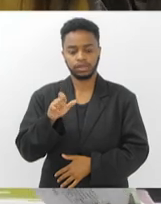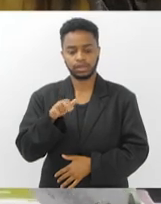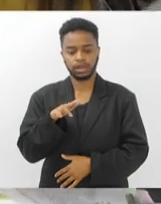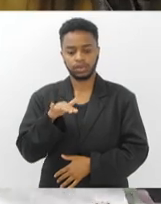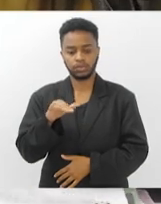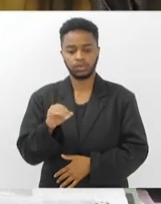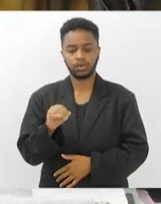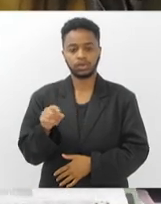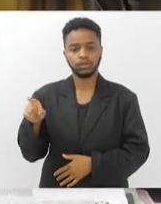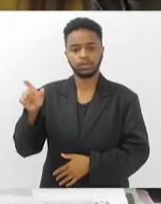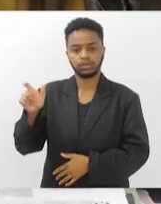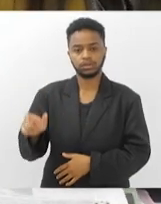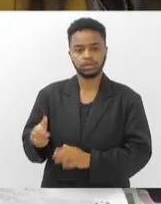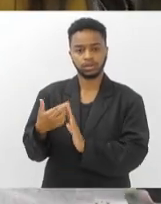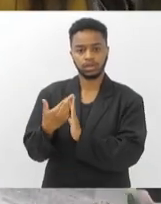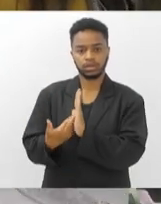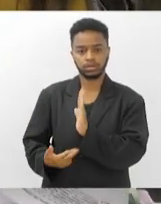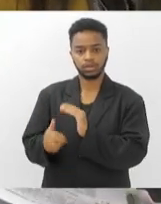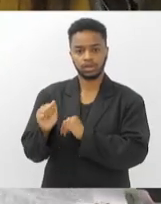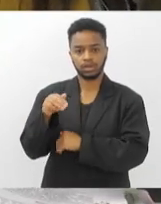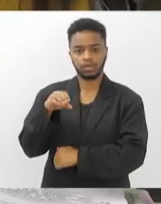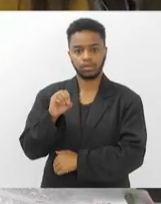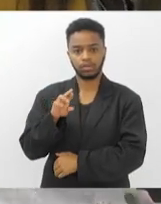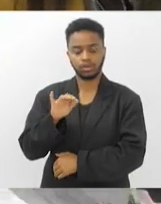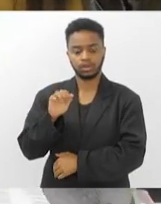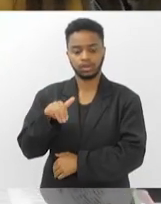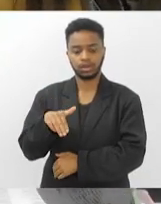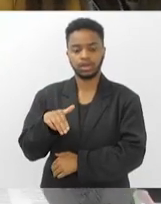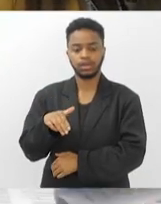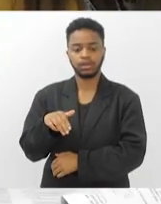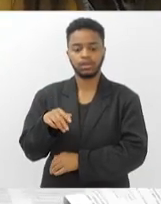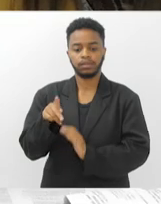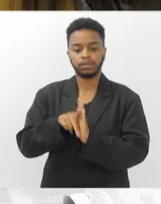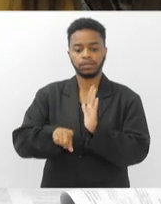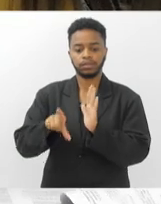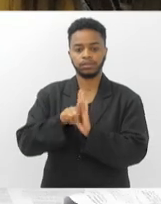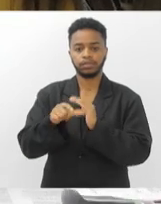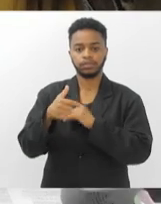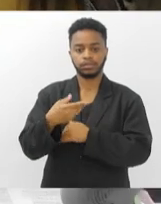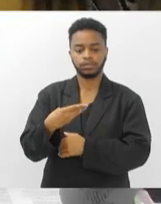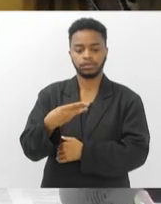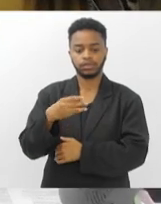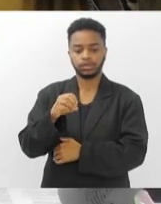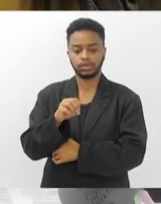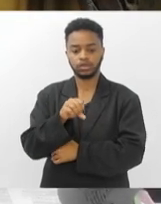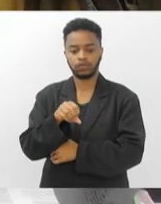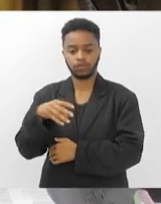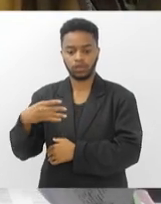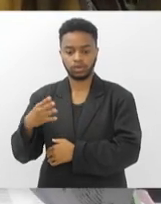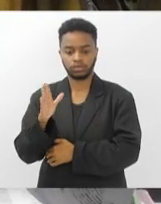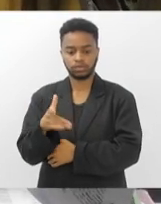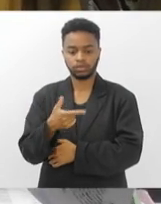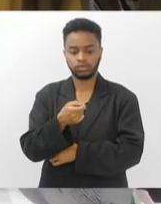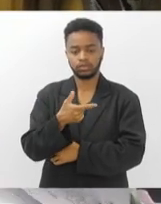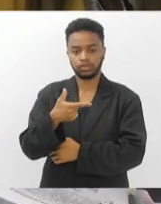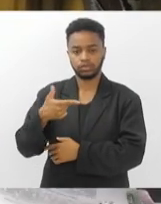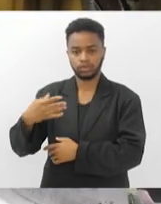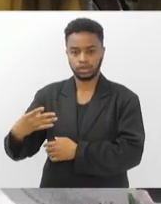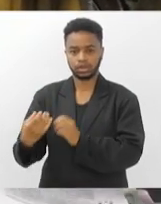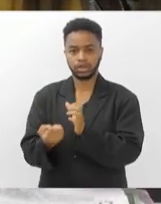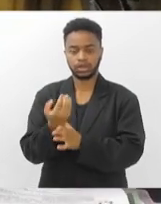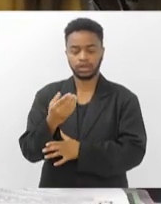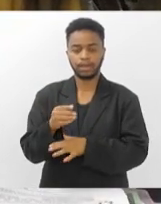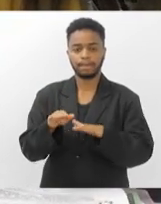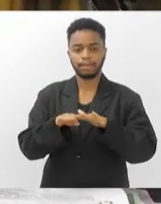deputado Rodrigo Amorim. Emendas de plenário, projeto de lei número 3.094, de 2024, de autoria da mesa diretora, que altera